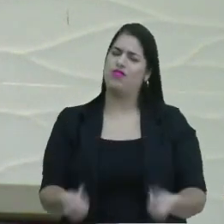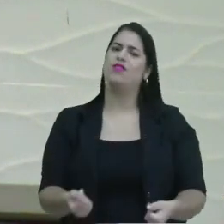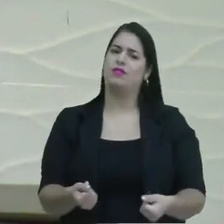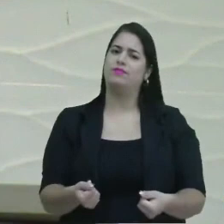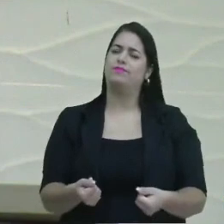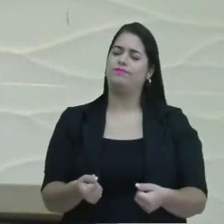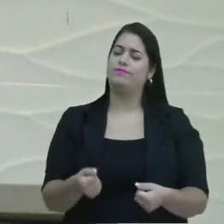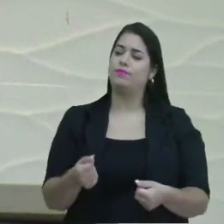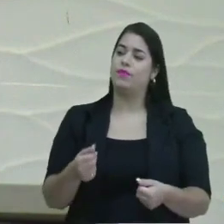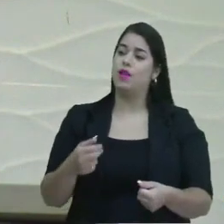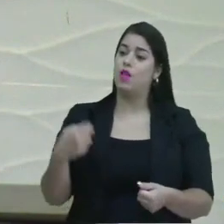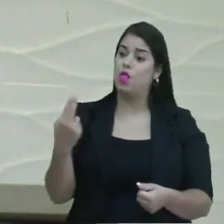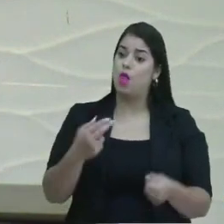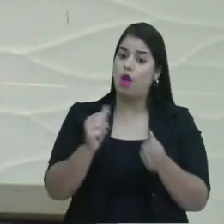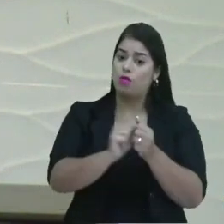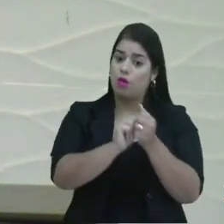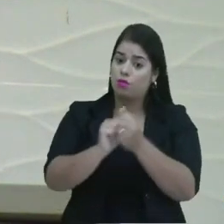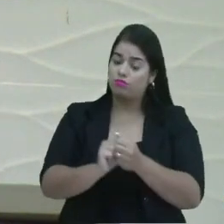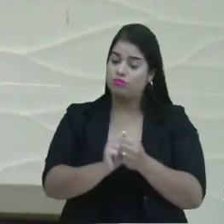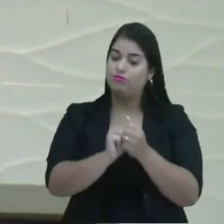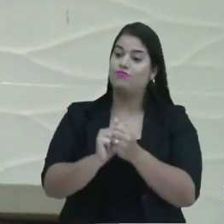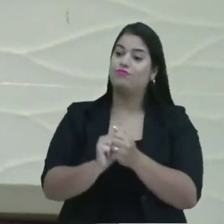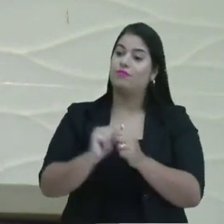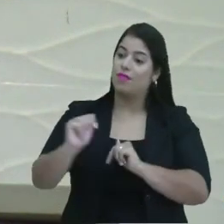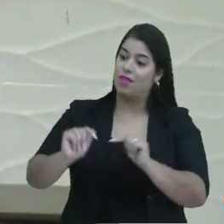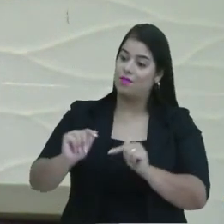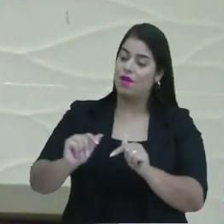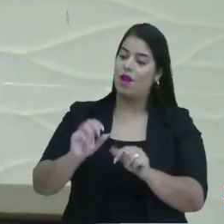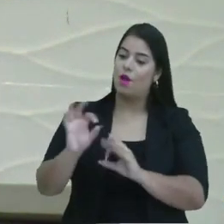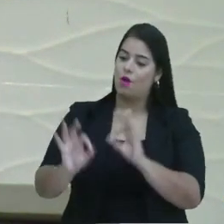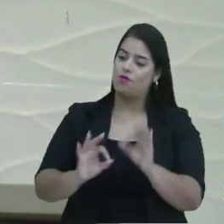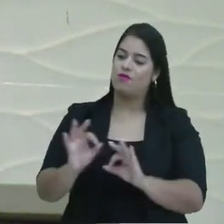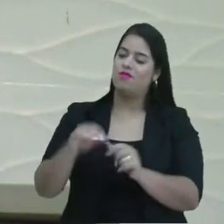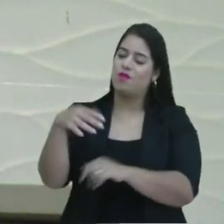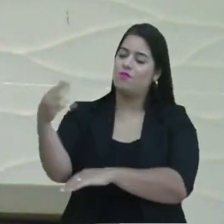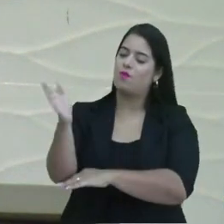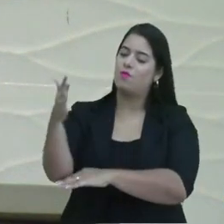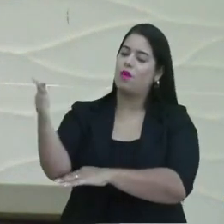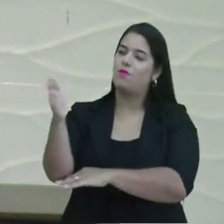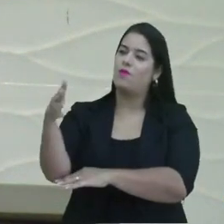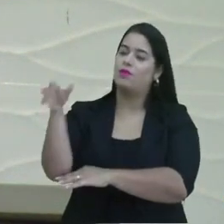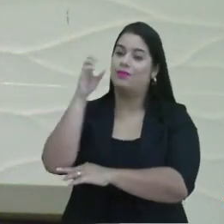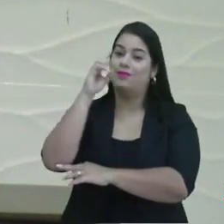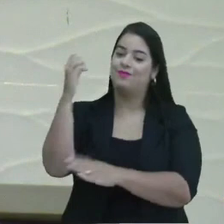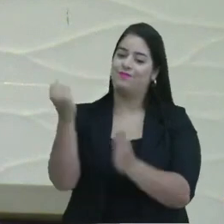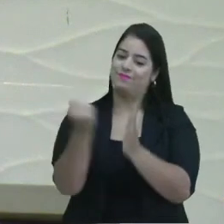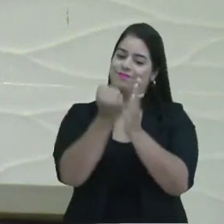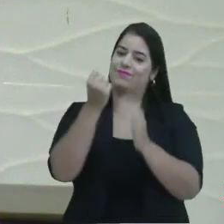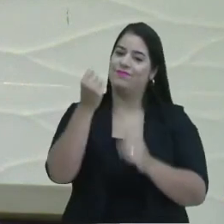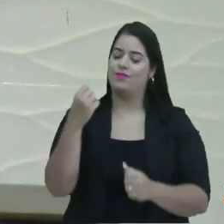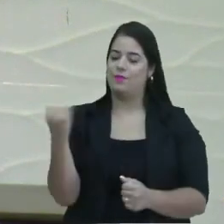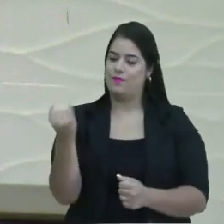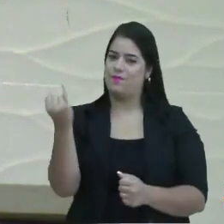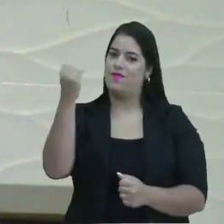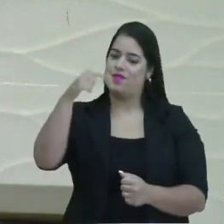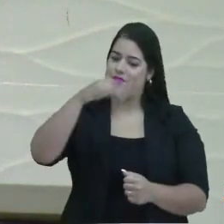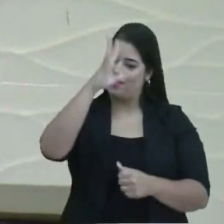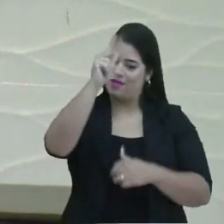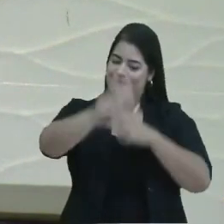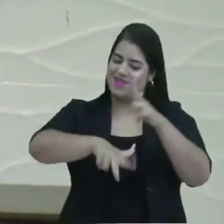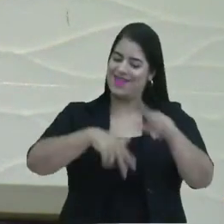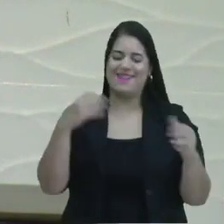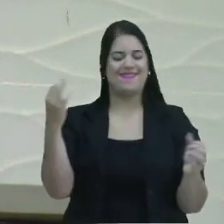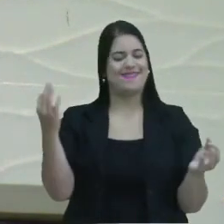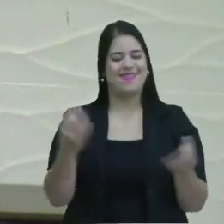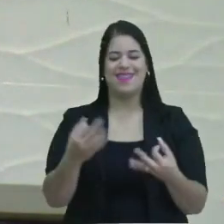a gente juntar uma frente de trabalho para colocar na bandeira essa data magna para o nosso município. Então, tenho certeza que a sua vinda, o